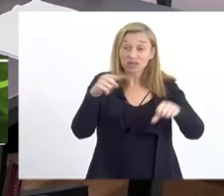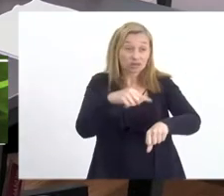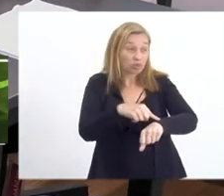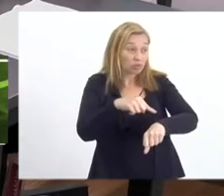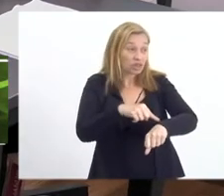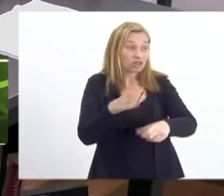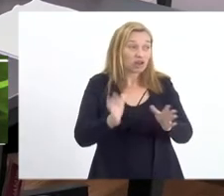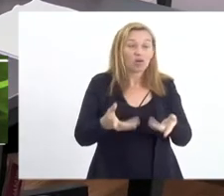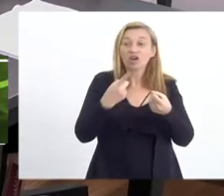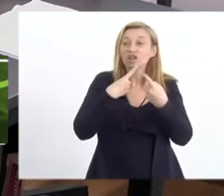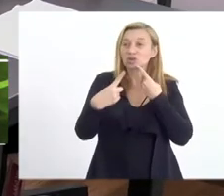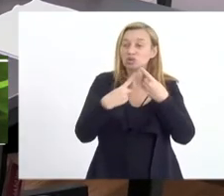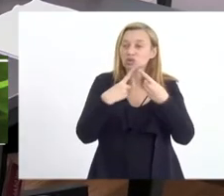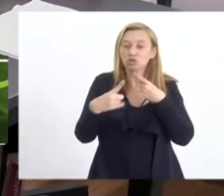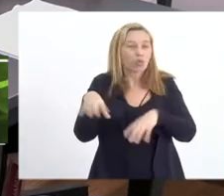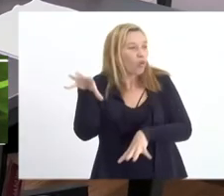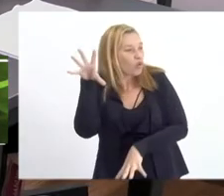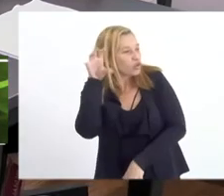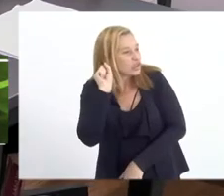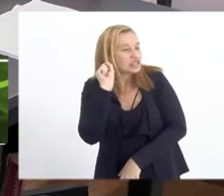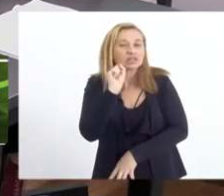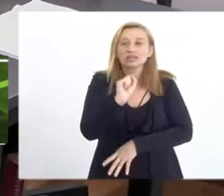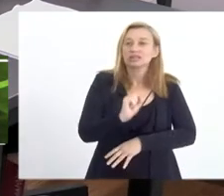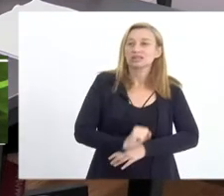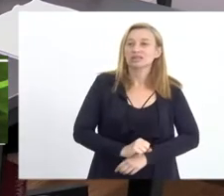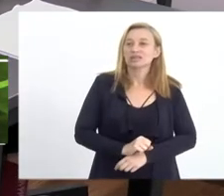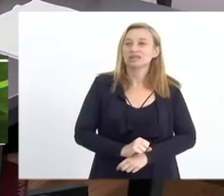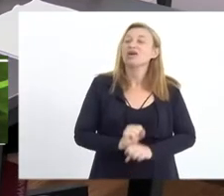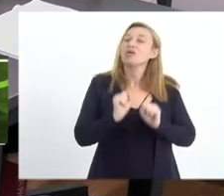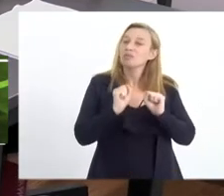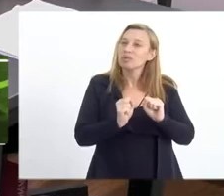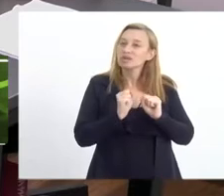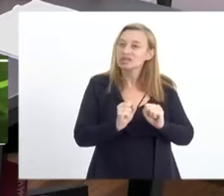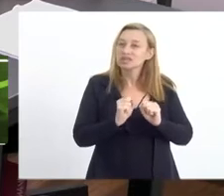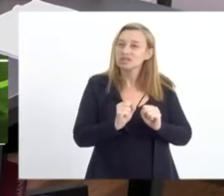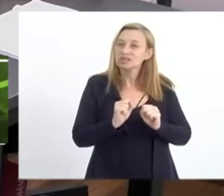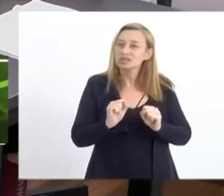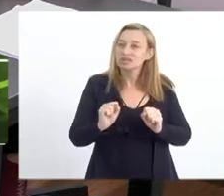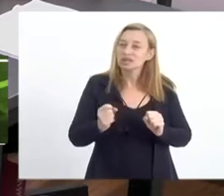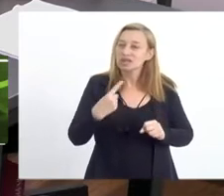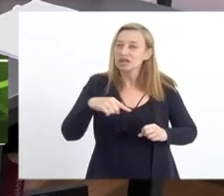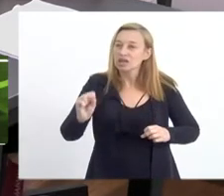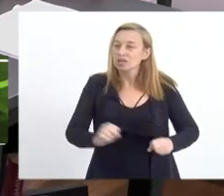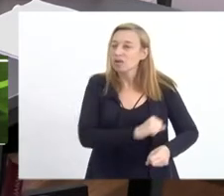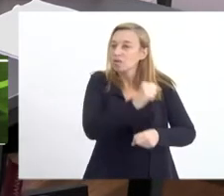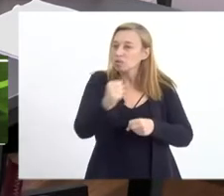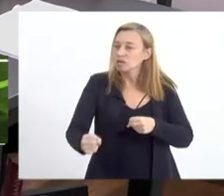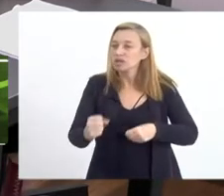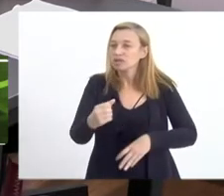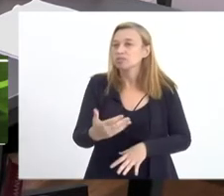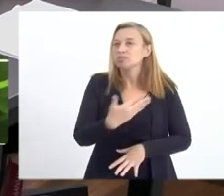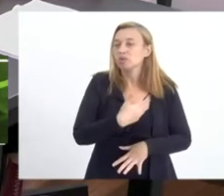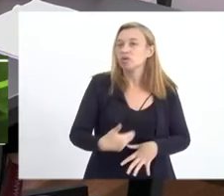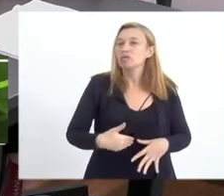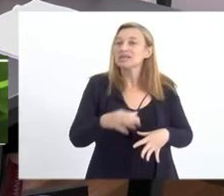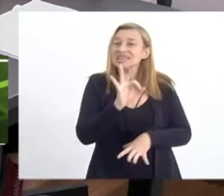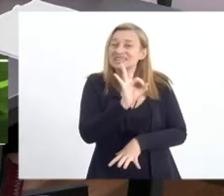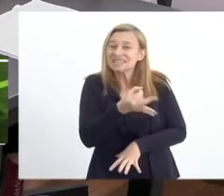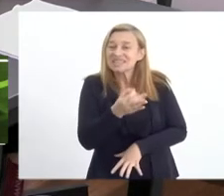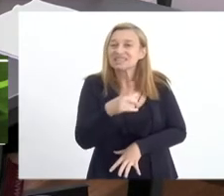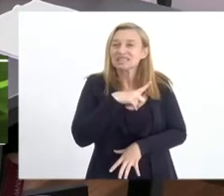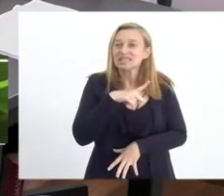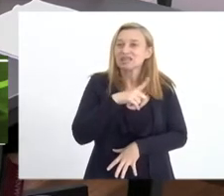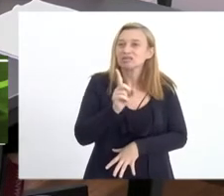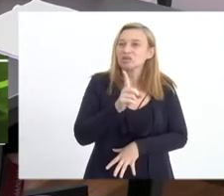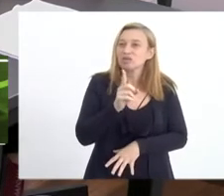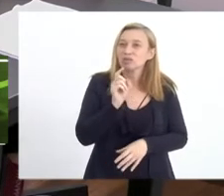momento debatendo, ouvindo, possamos levar ao poder público e tentar. Tenho certeza que não